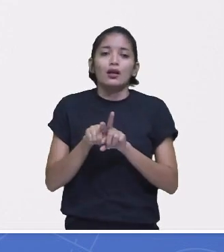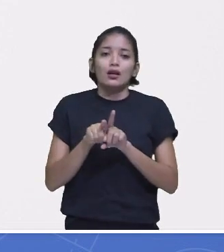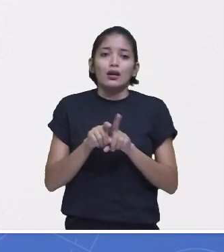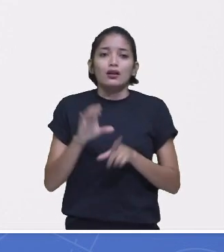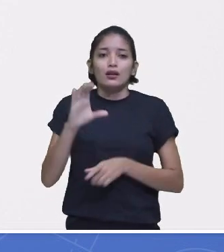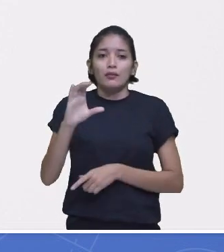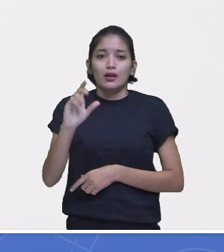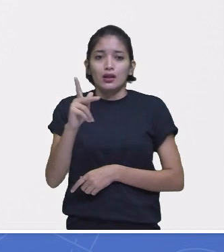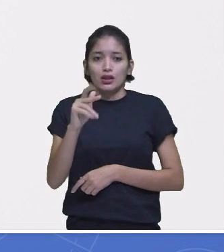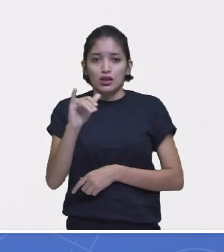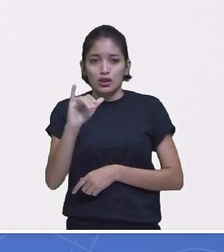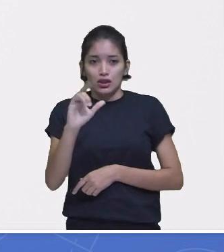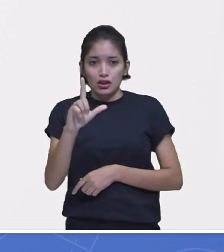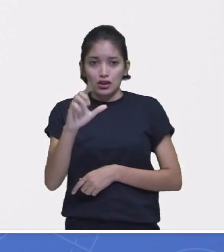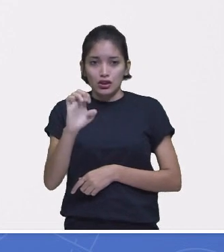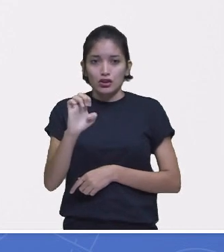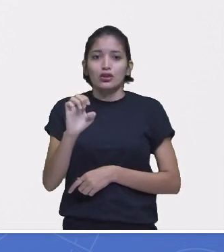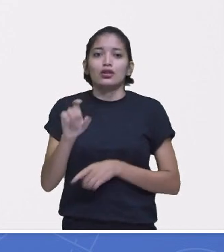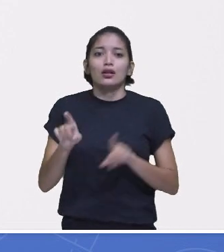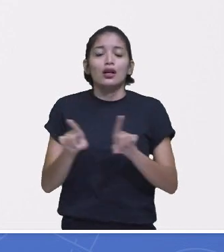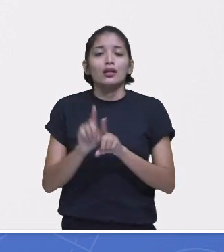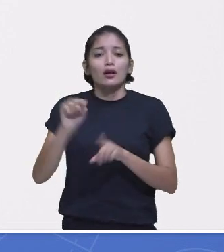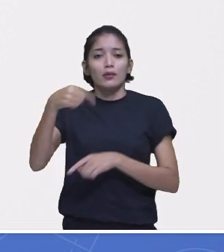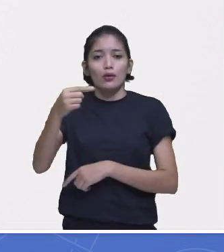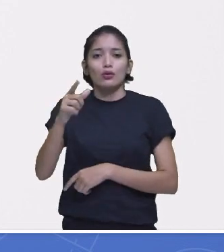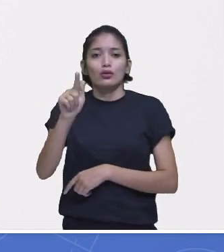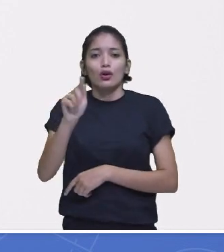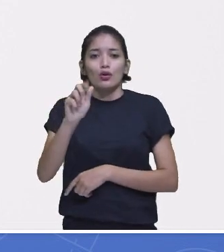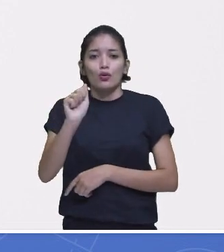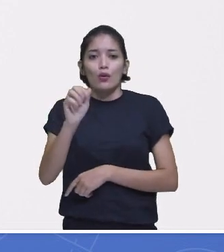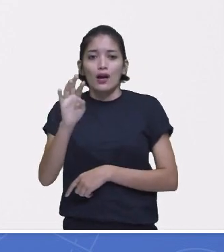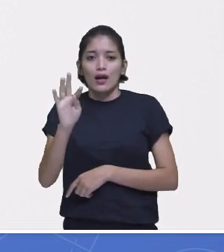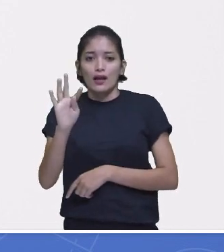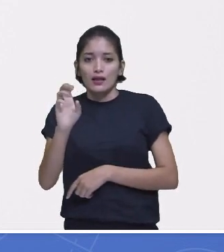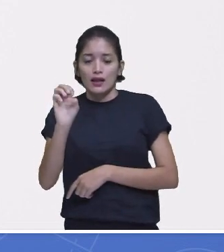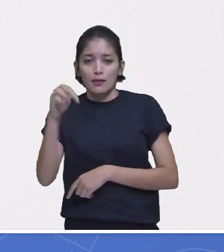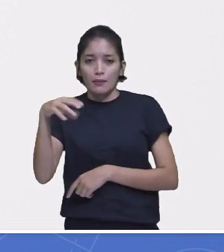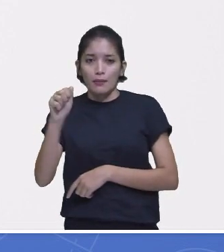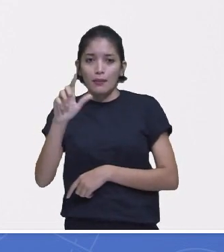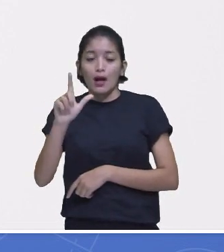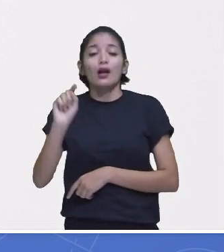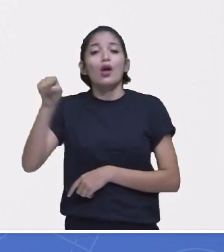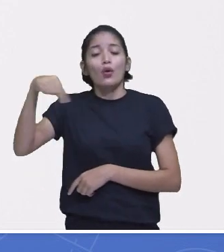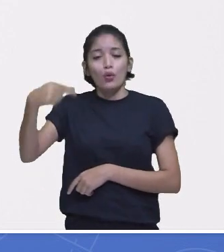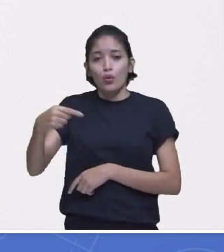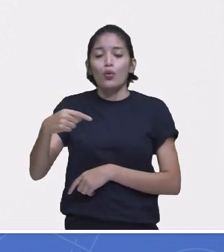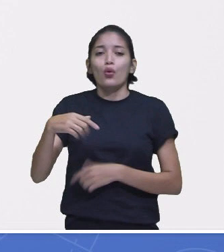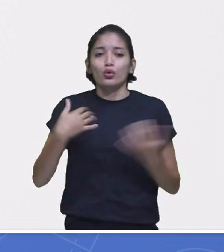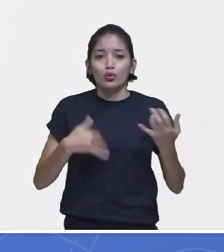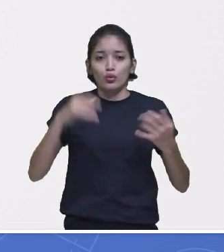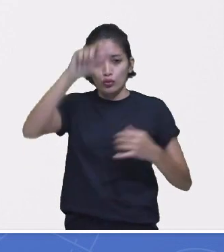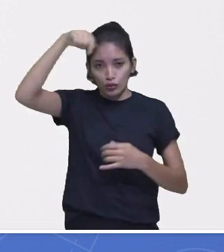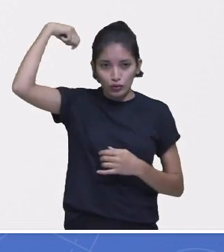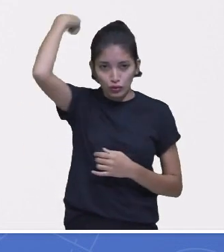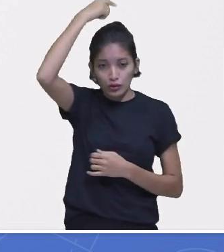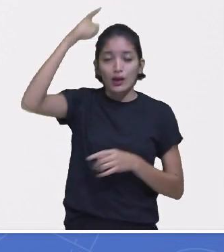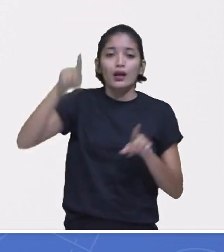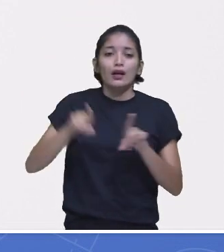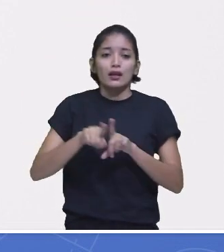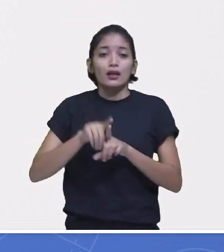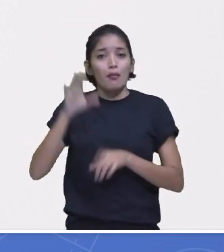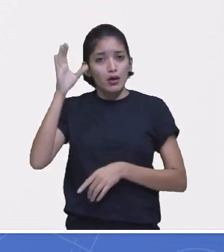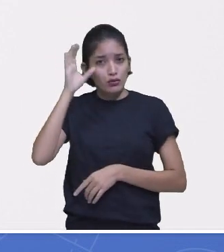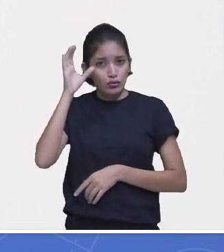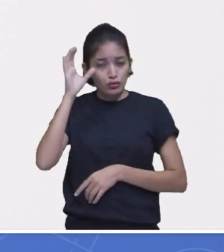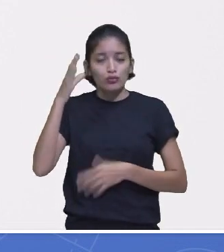a Margarita Carrera, da Guatemala, Octavio Paz, do México e Nicolás Guillem, de Cuba. Bem interessante, é